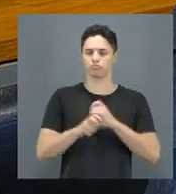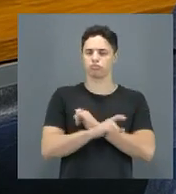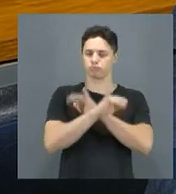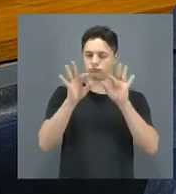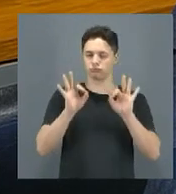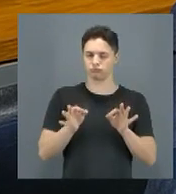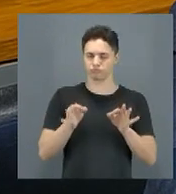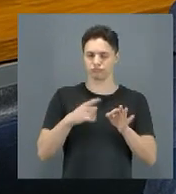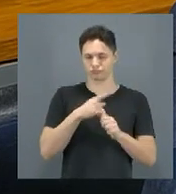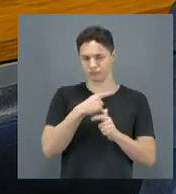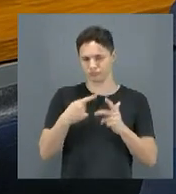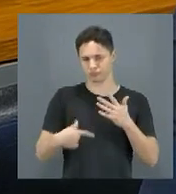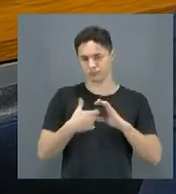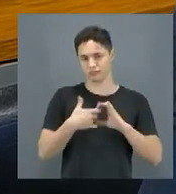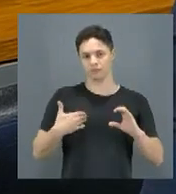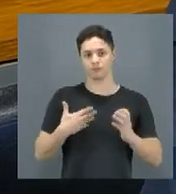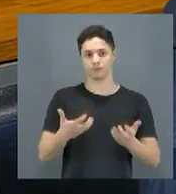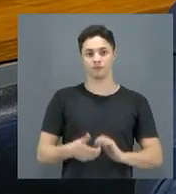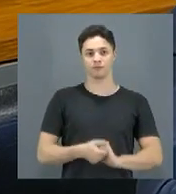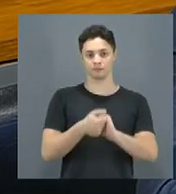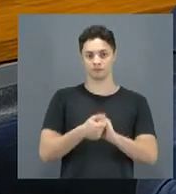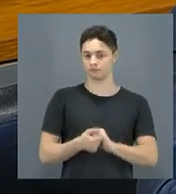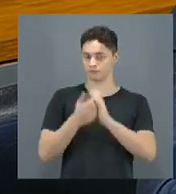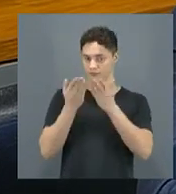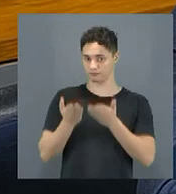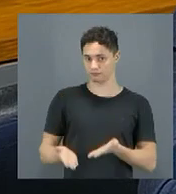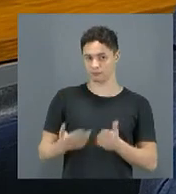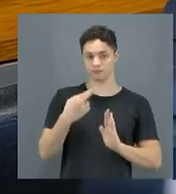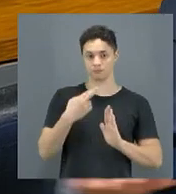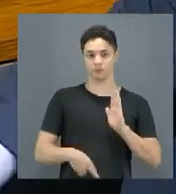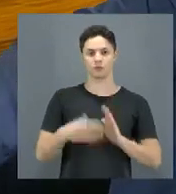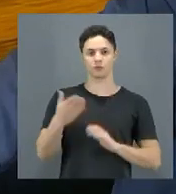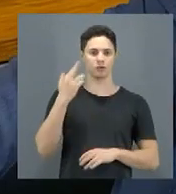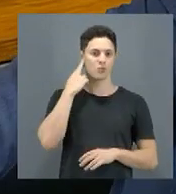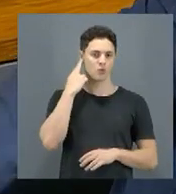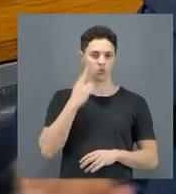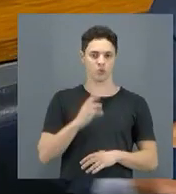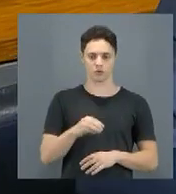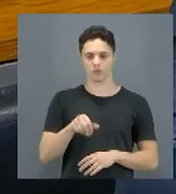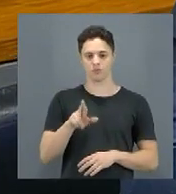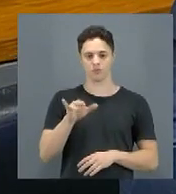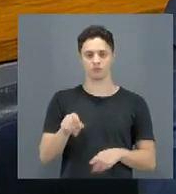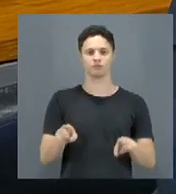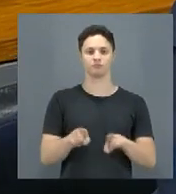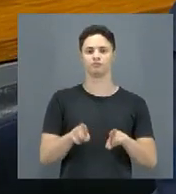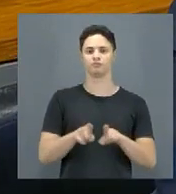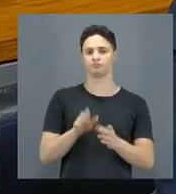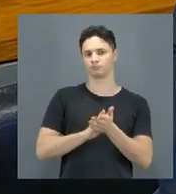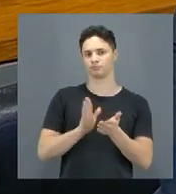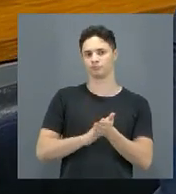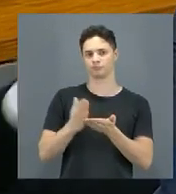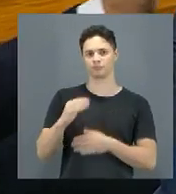esclarecedora sobre todos os aspectos. Quero cumprimentar o nosso relator, Romário, também o nosso aniversariante,